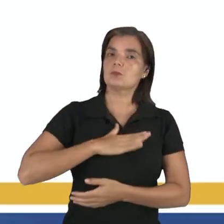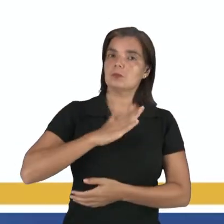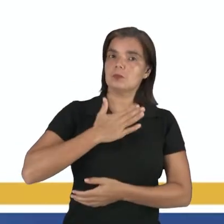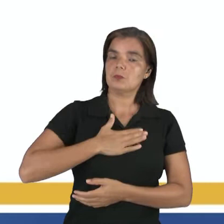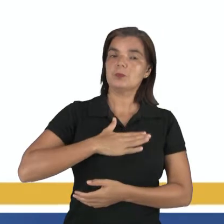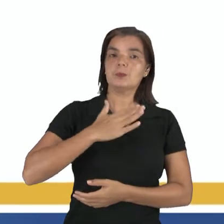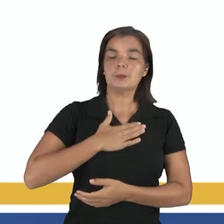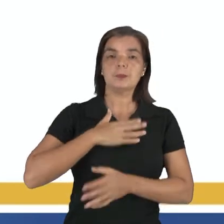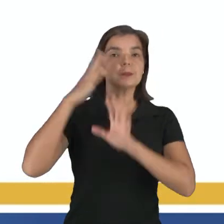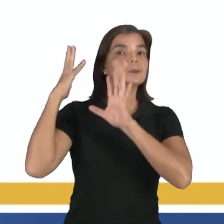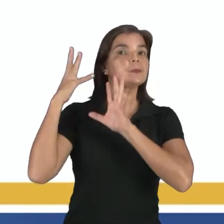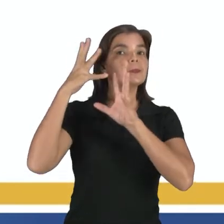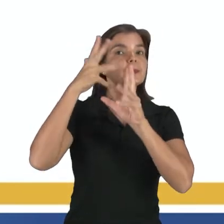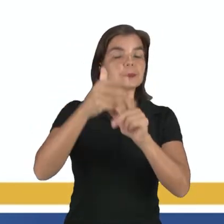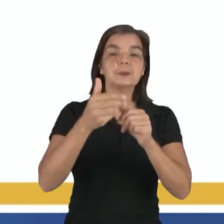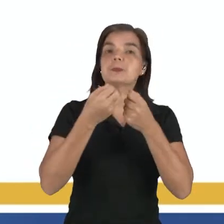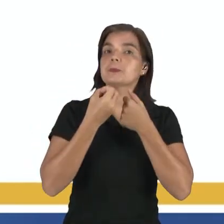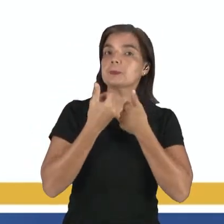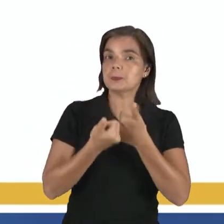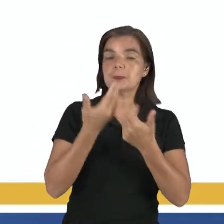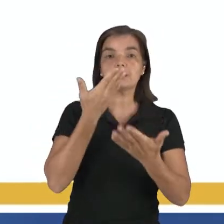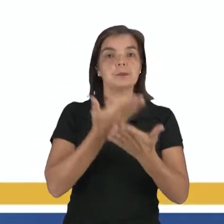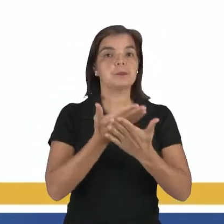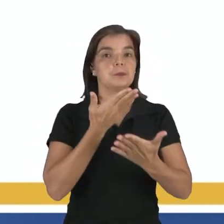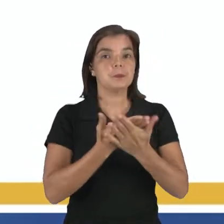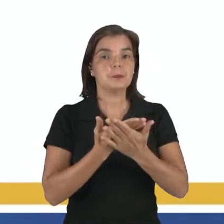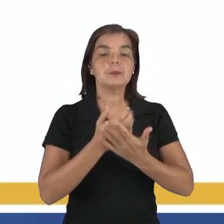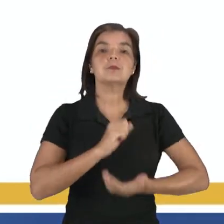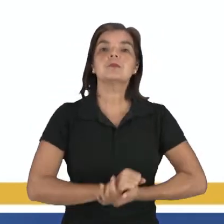tá? Dessem uma boa revisada dessa aula.